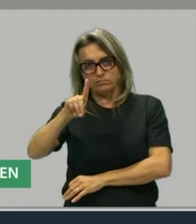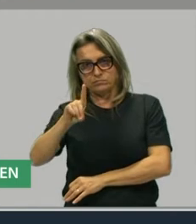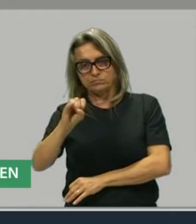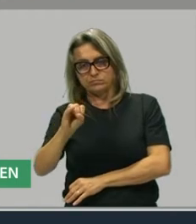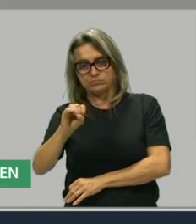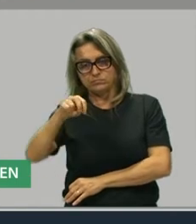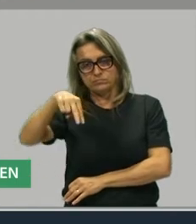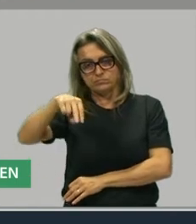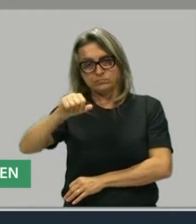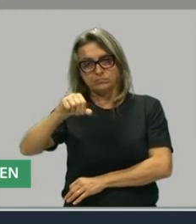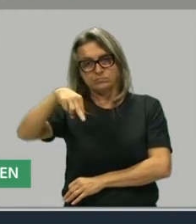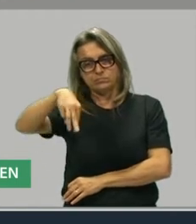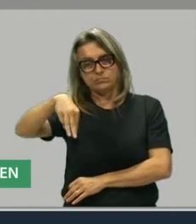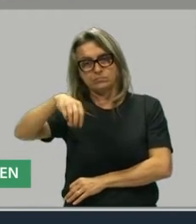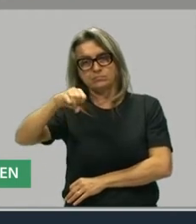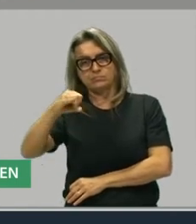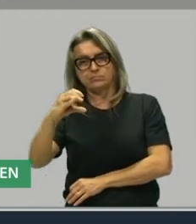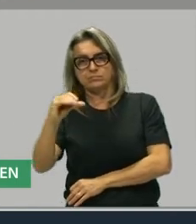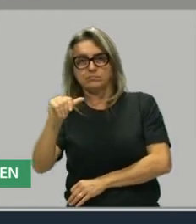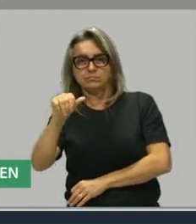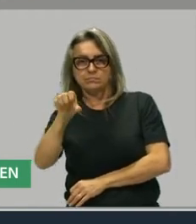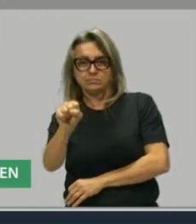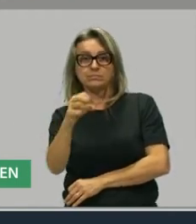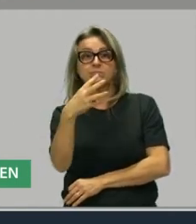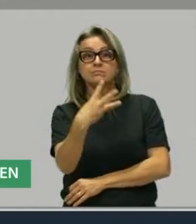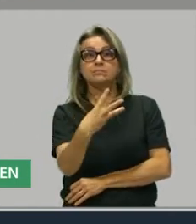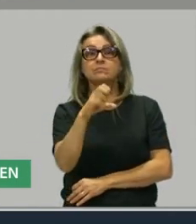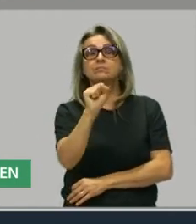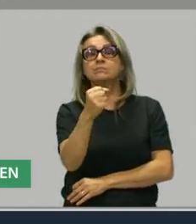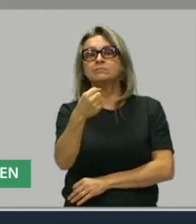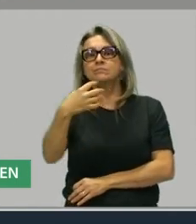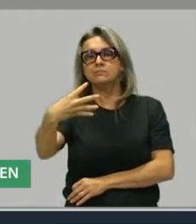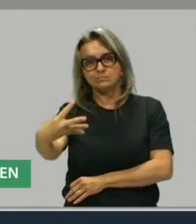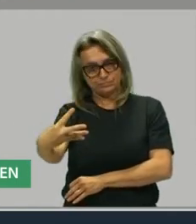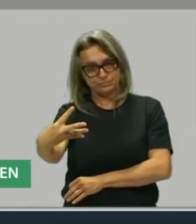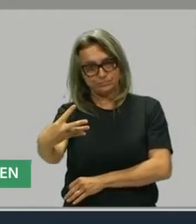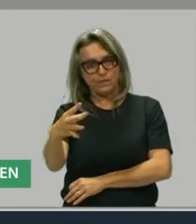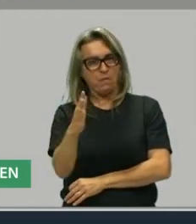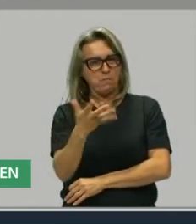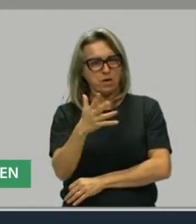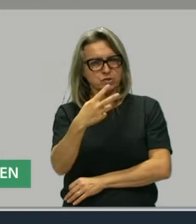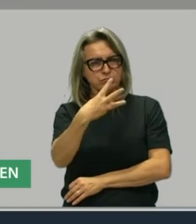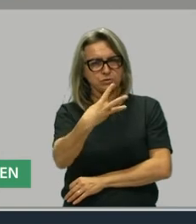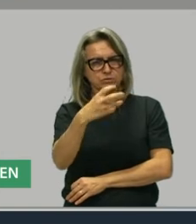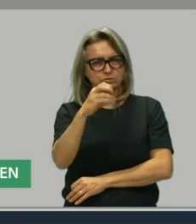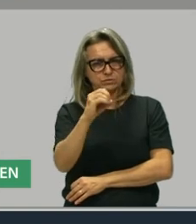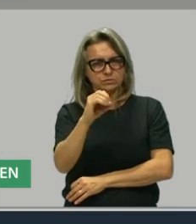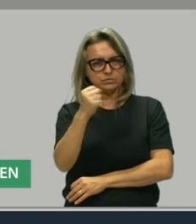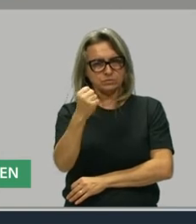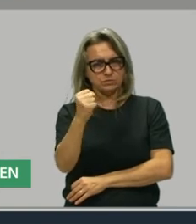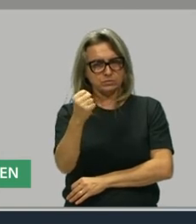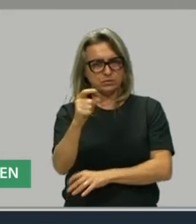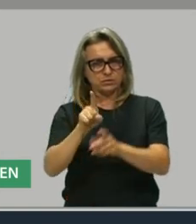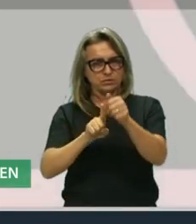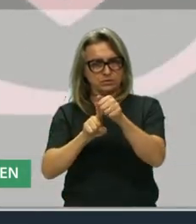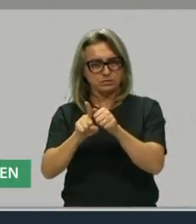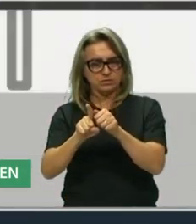3.084 procedimentos realizados, a média de 308 procedimentos